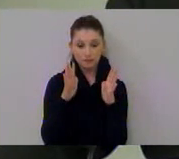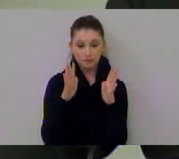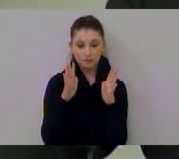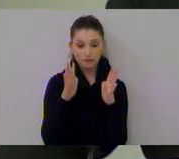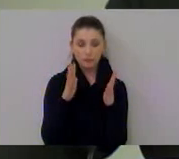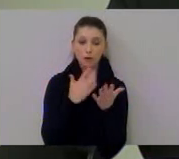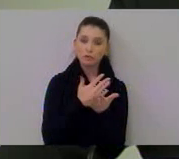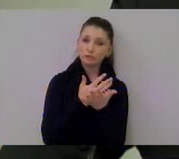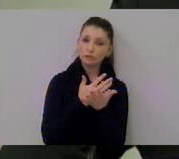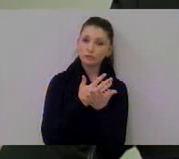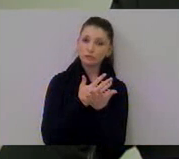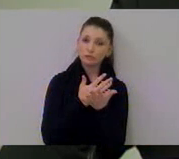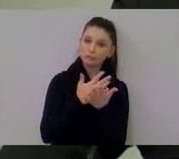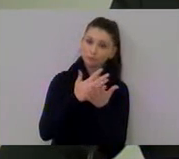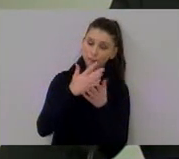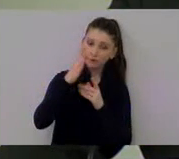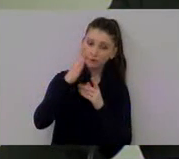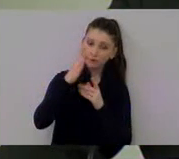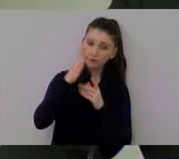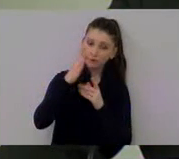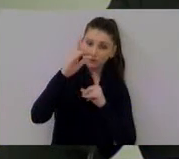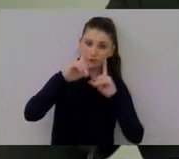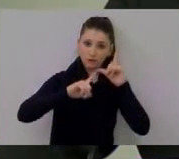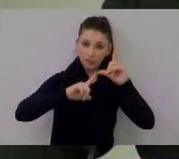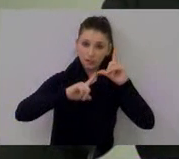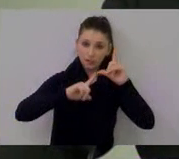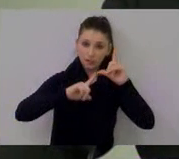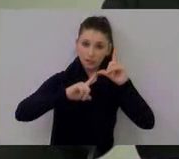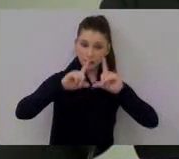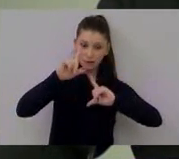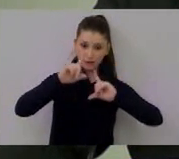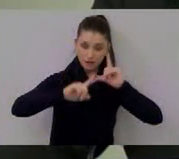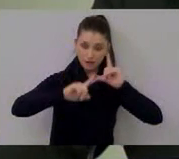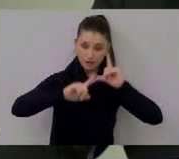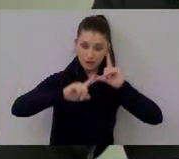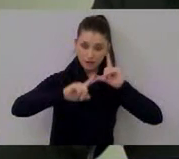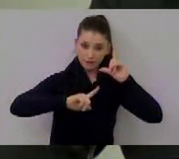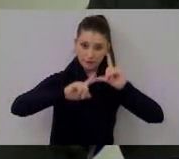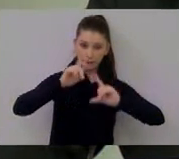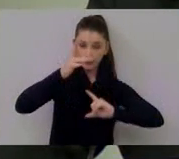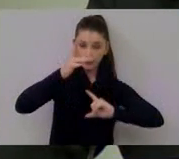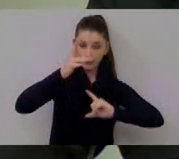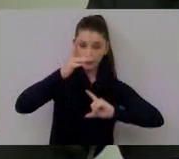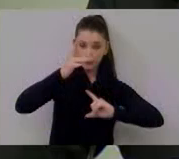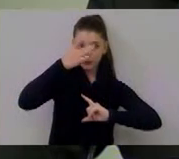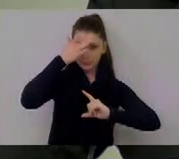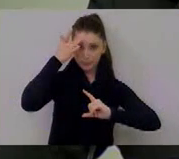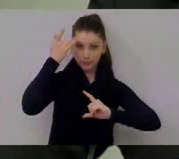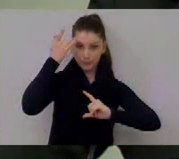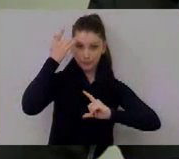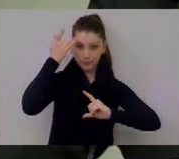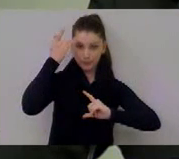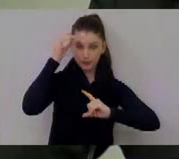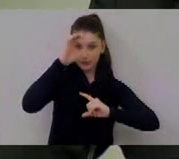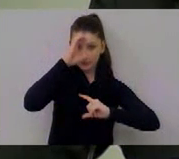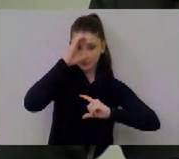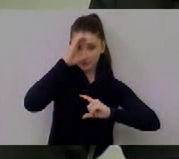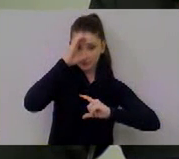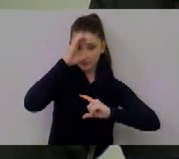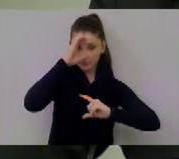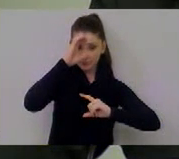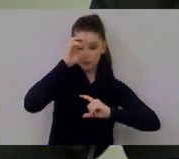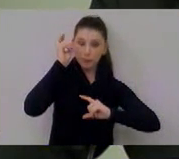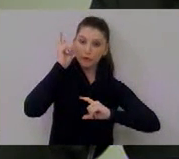ao que permite que os criciumenses acompanhem os trabalhos dessa